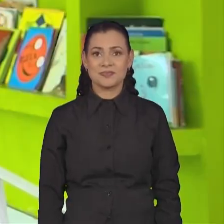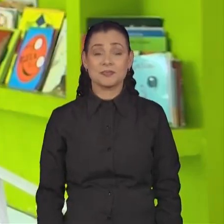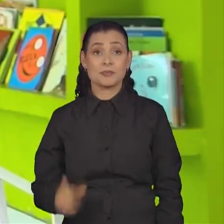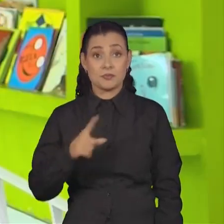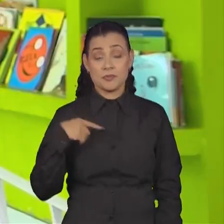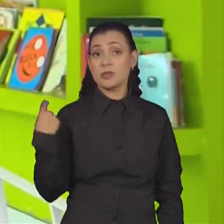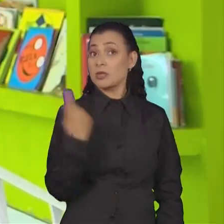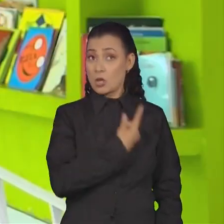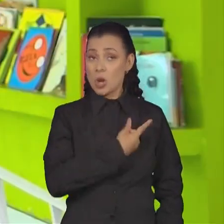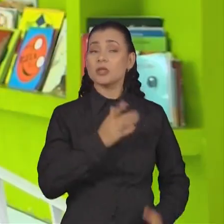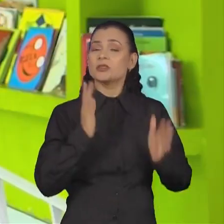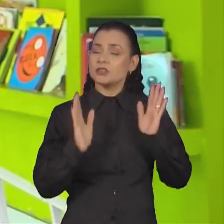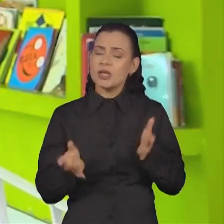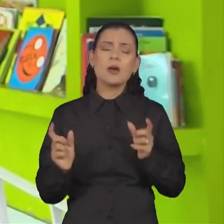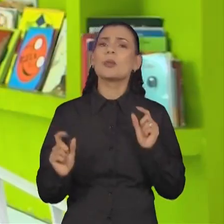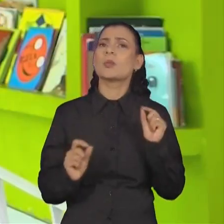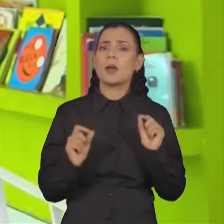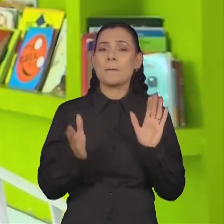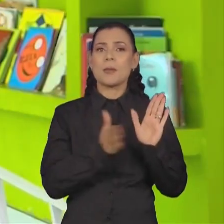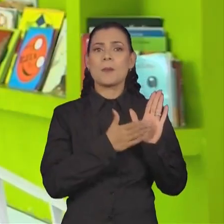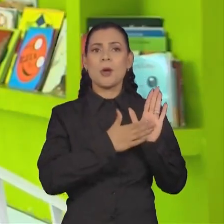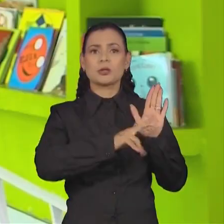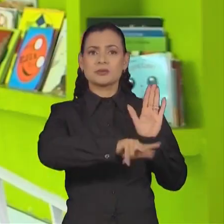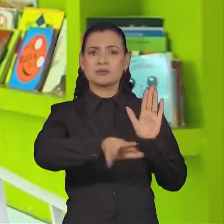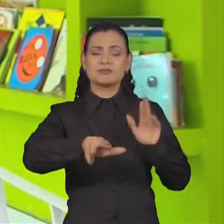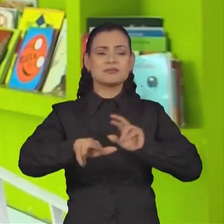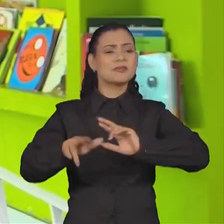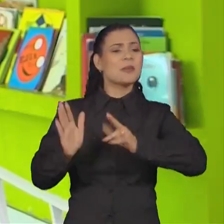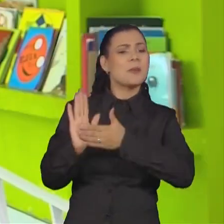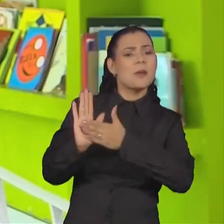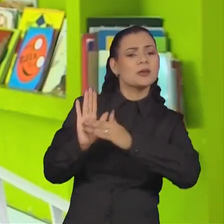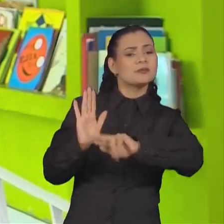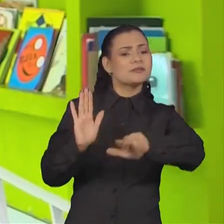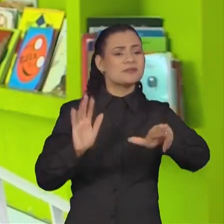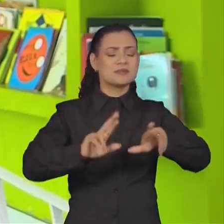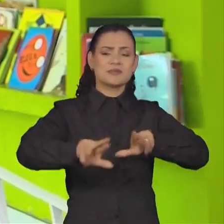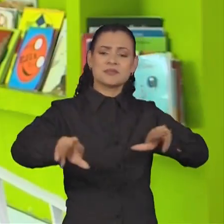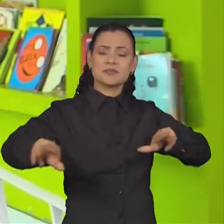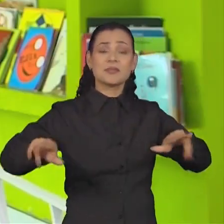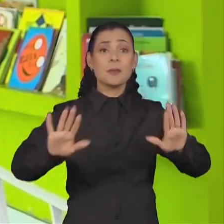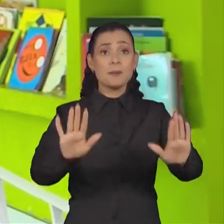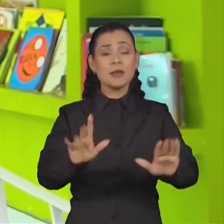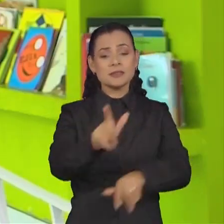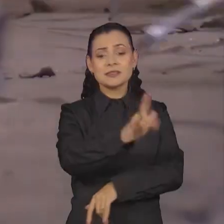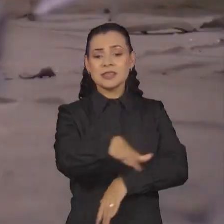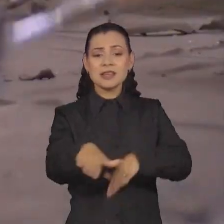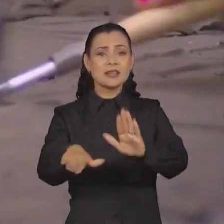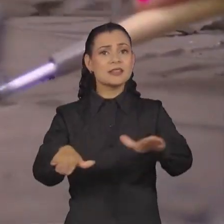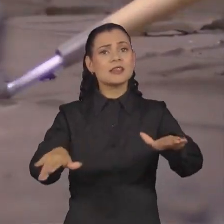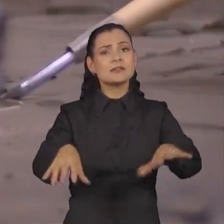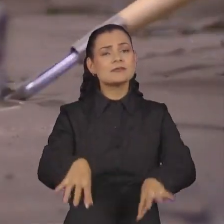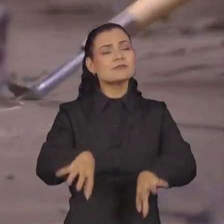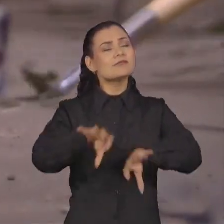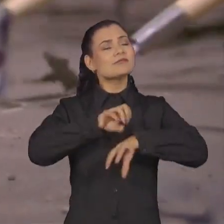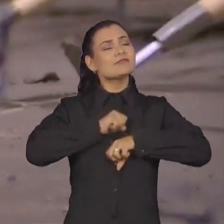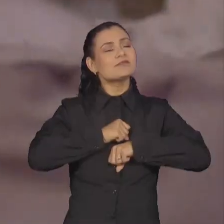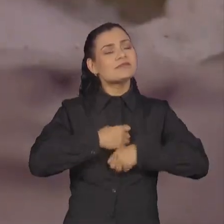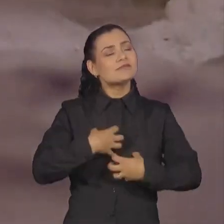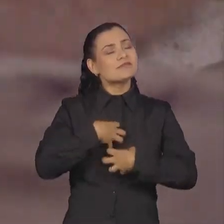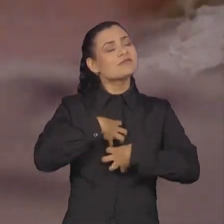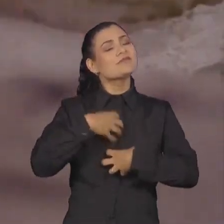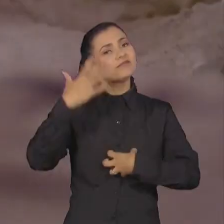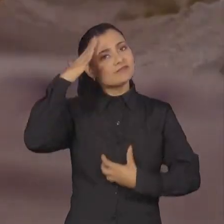Juntos podemos trazer propostas diferenciadas e significativa para as crianças.